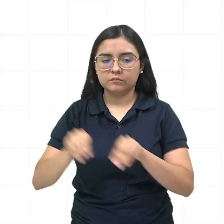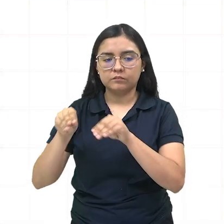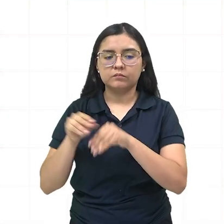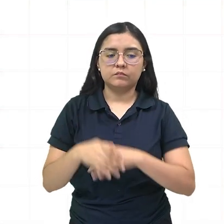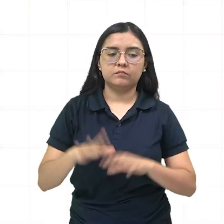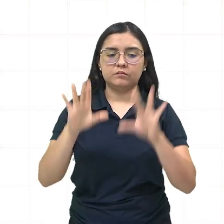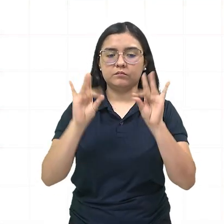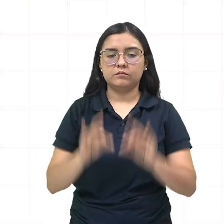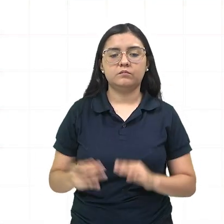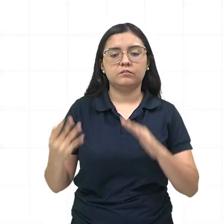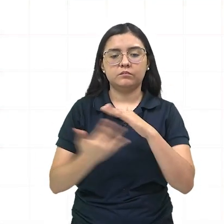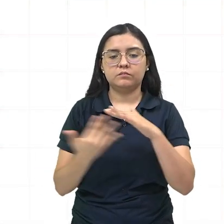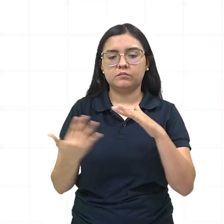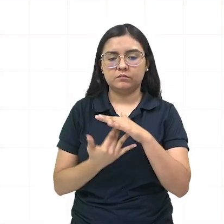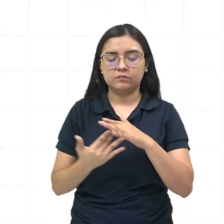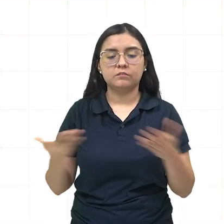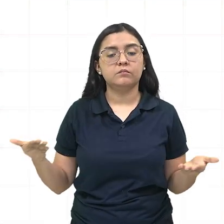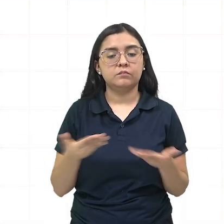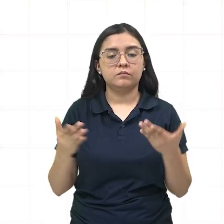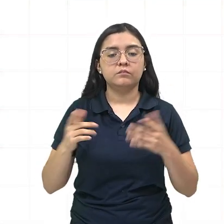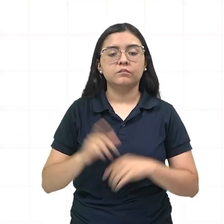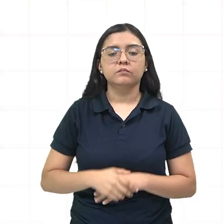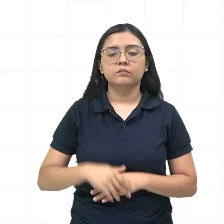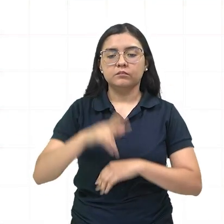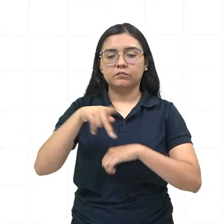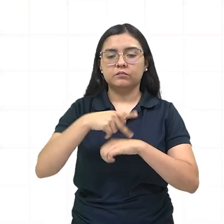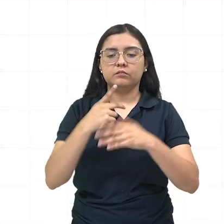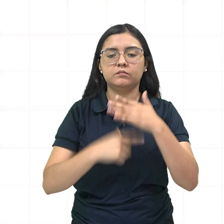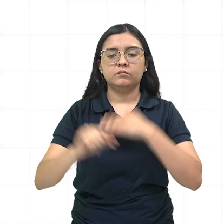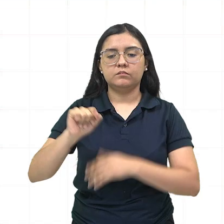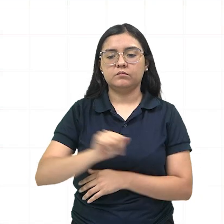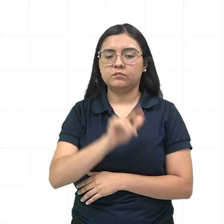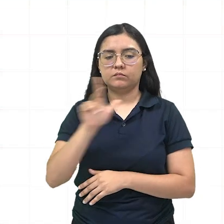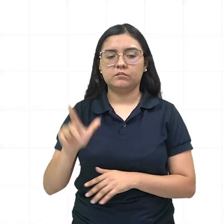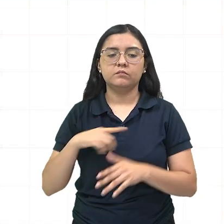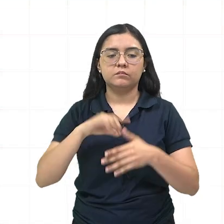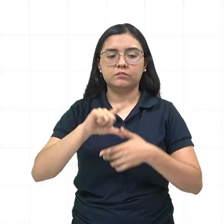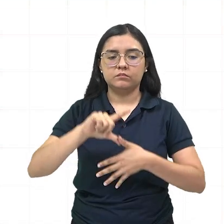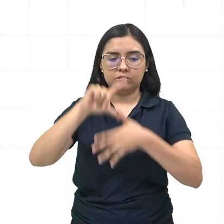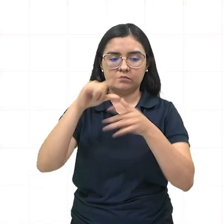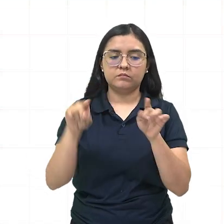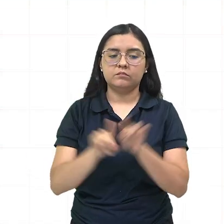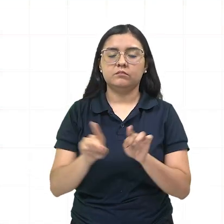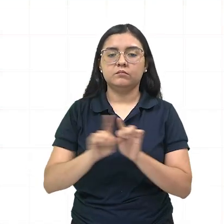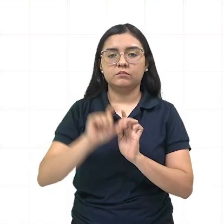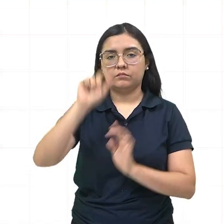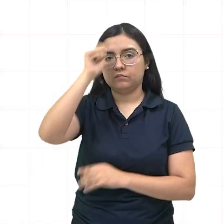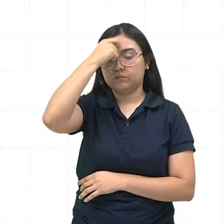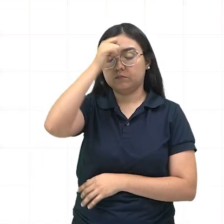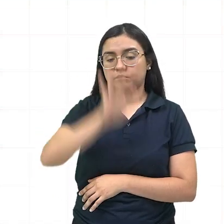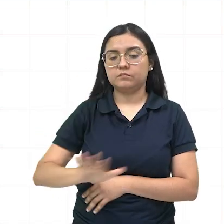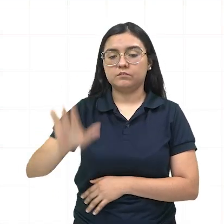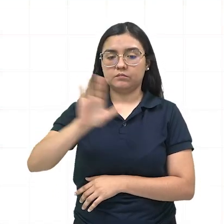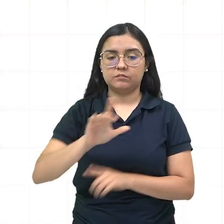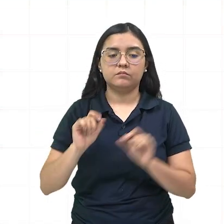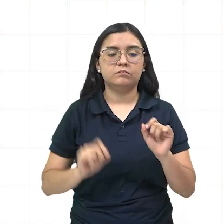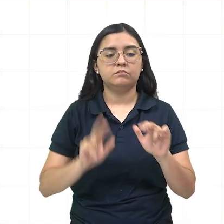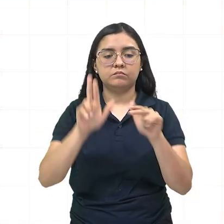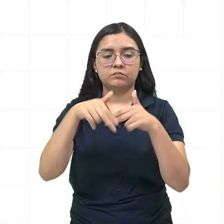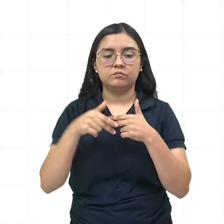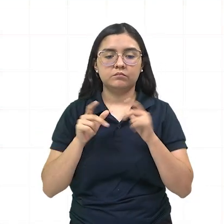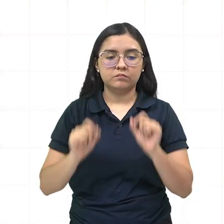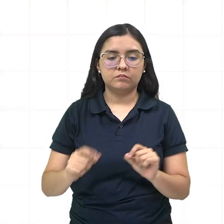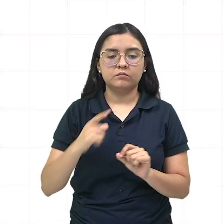No detalhamento, migrações recentes, refugiados da Ásia, da América Latina e da África. Fatores físico-naturais,